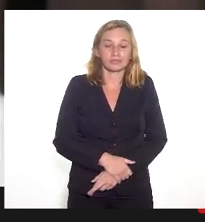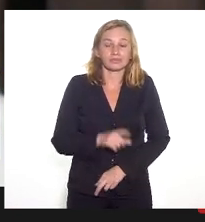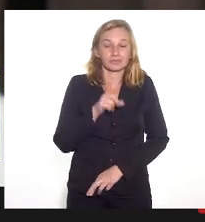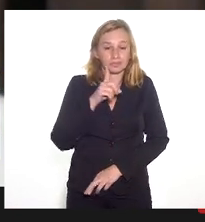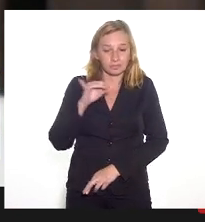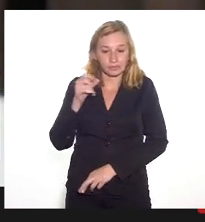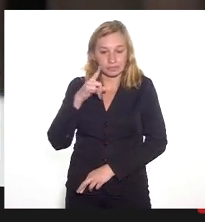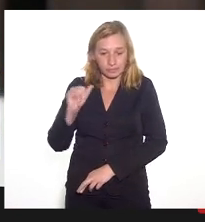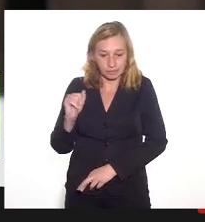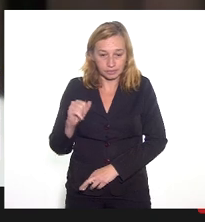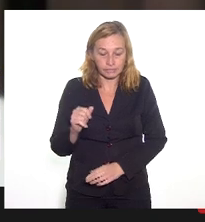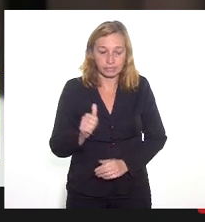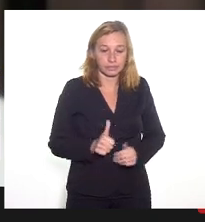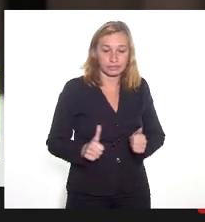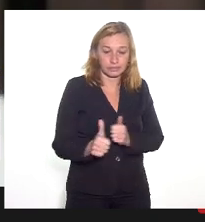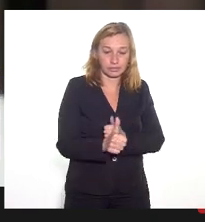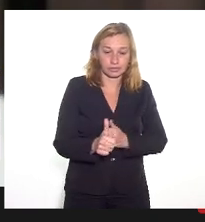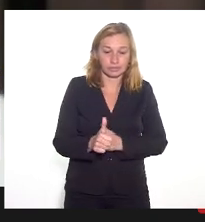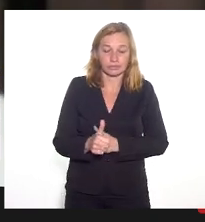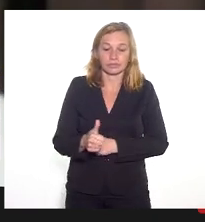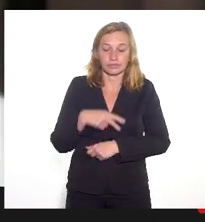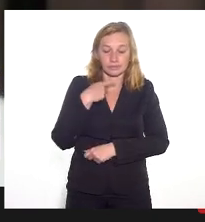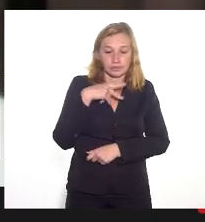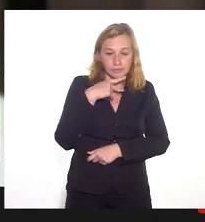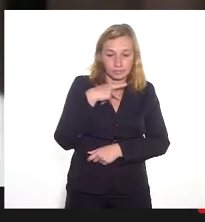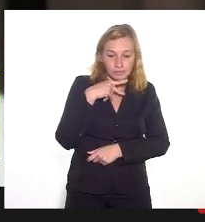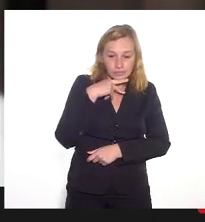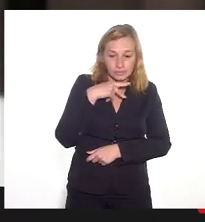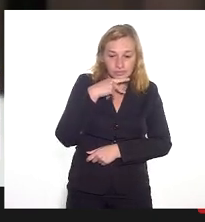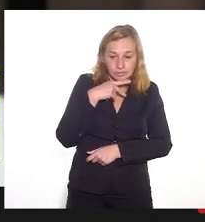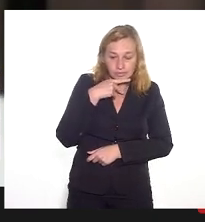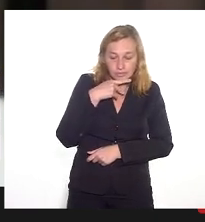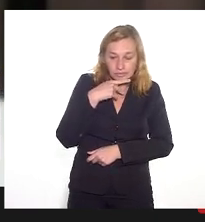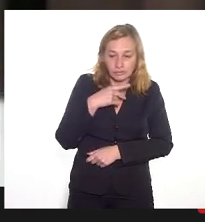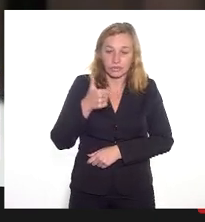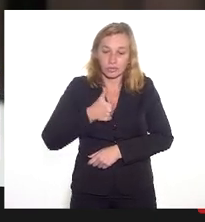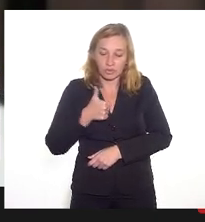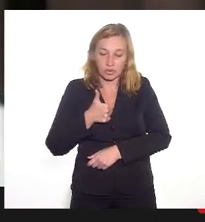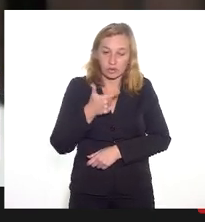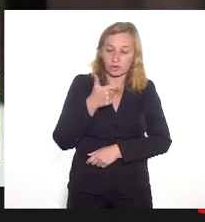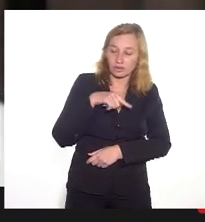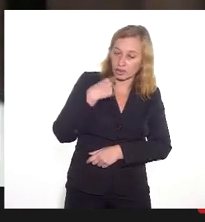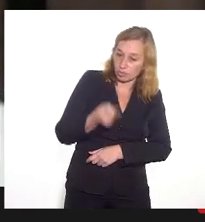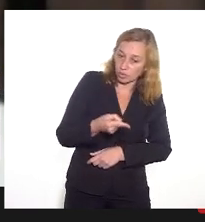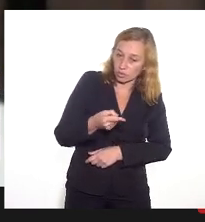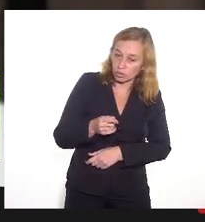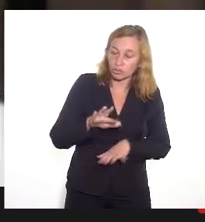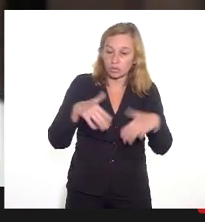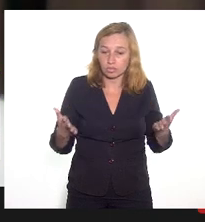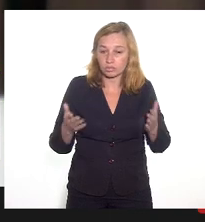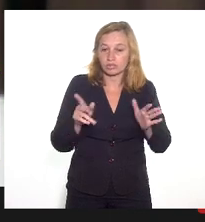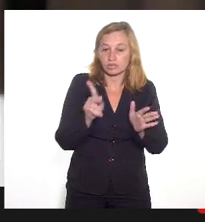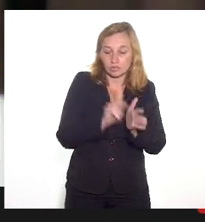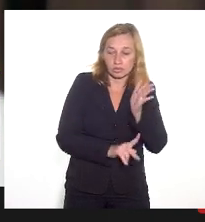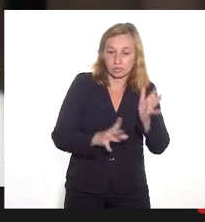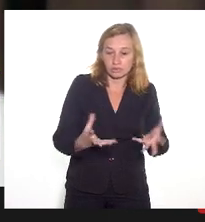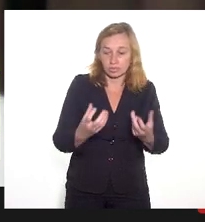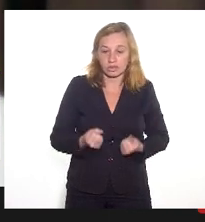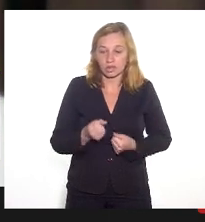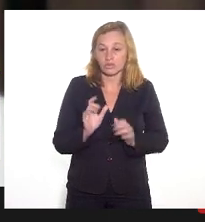dia dessa frente parlamentar. O que vem primeiro, o que vem depois, quais são os projetos que a gente deve abraçar em primeiro lugar. Eu